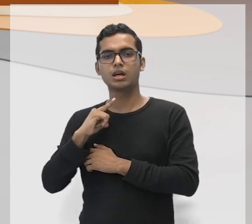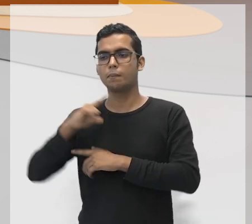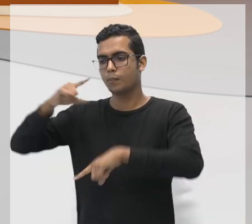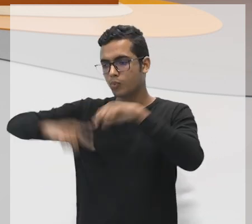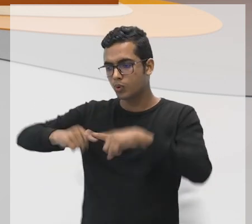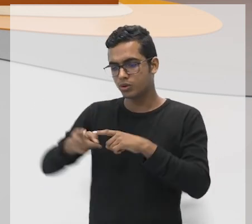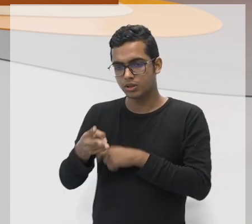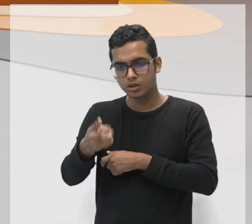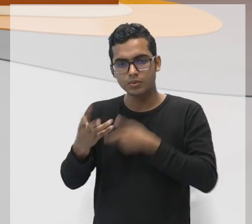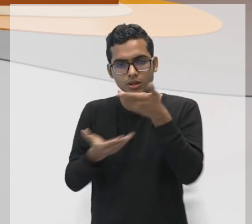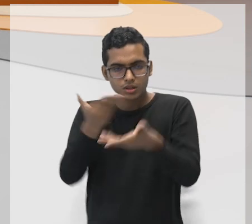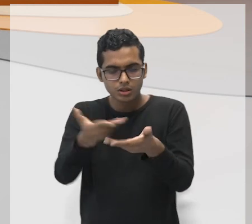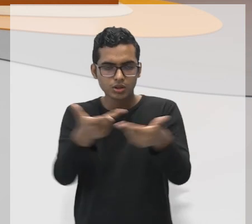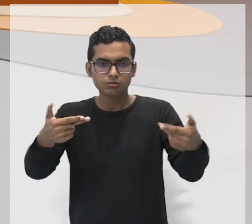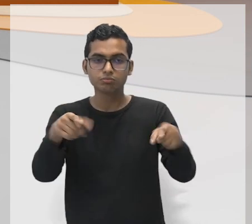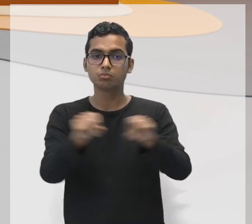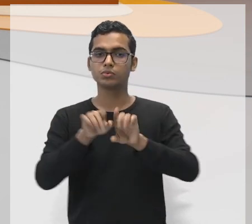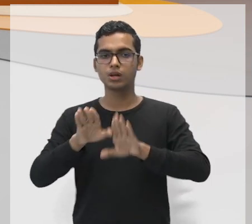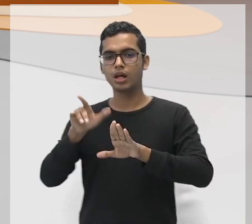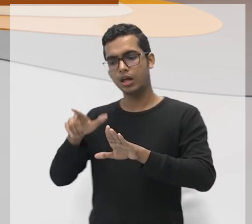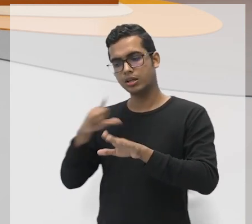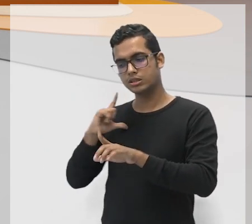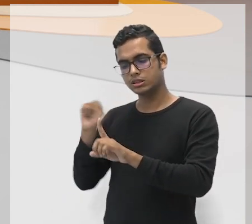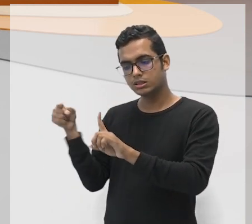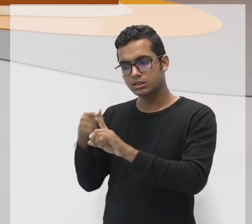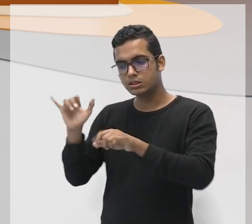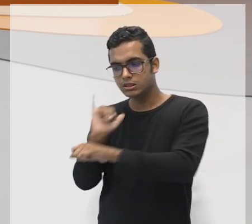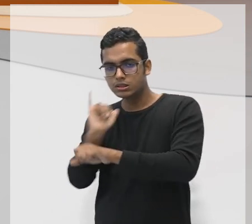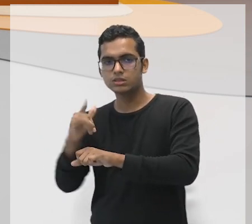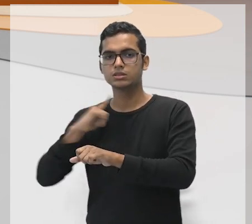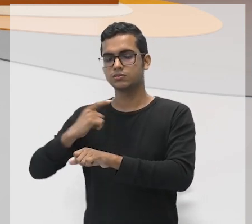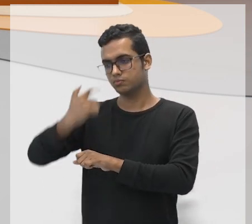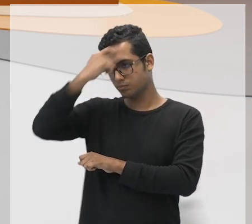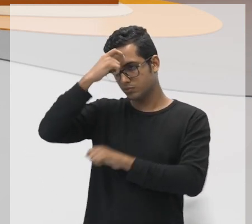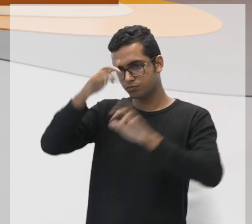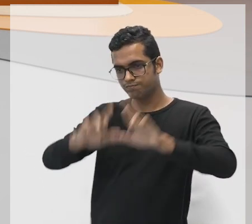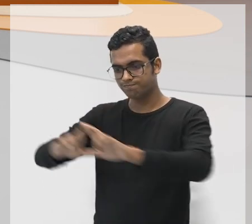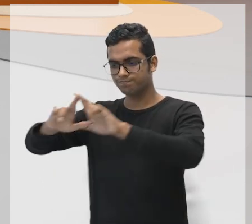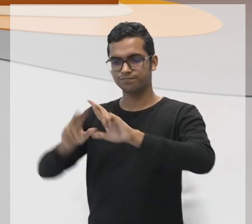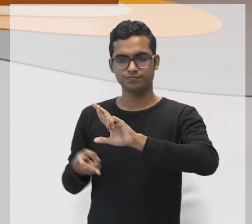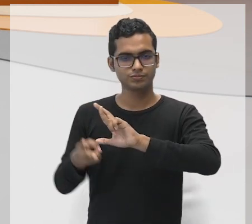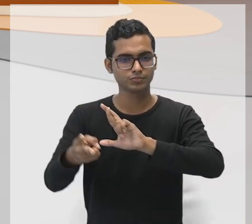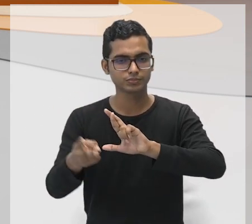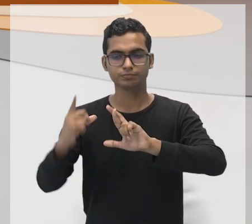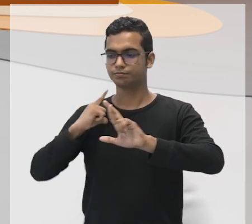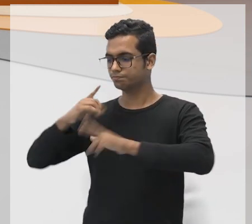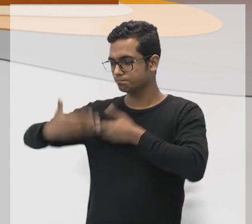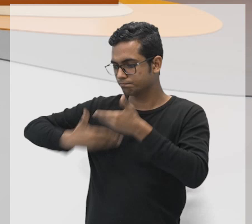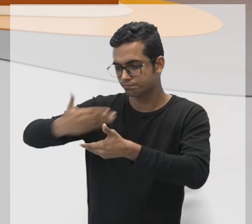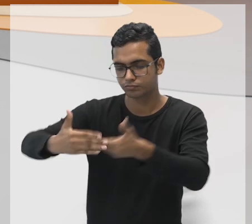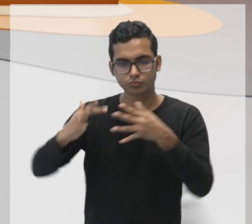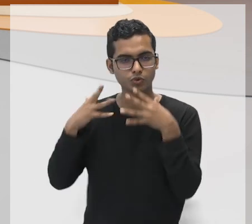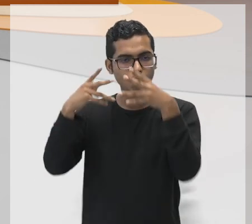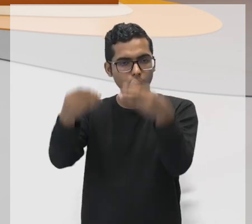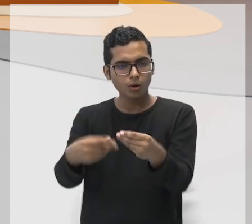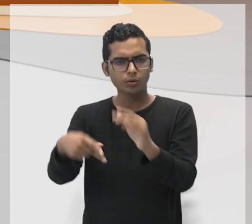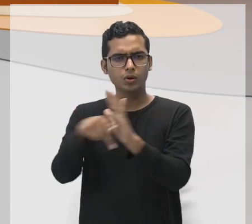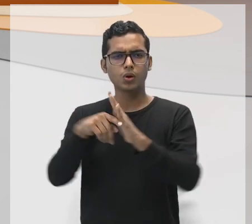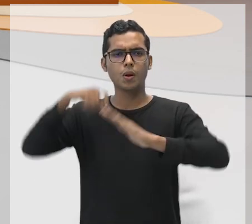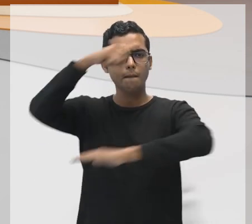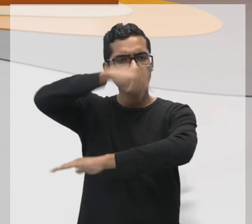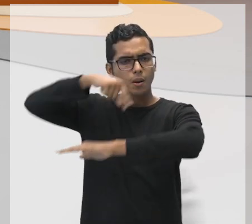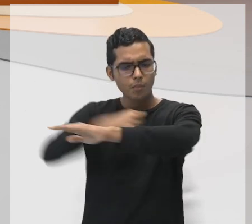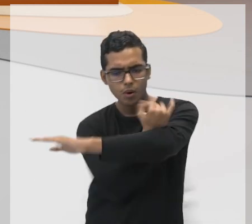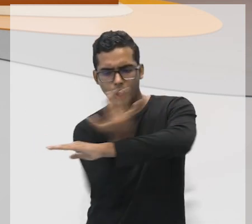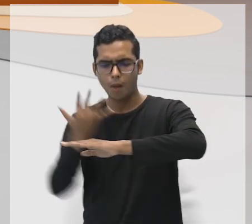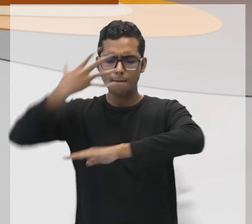as necessidades das pessoas, no entanto, elas foram pensadas conscientemente, ou seja, todo o processo dela ou seja, a